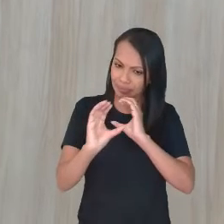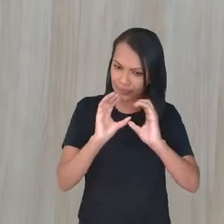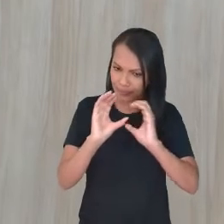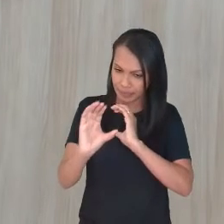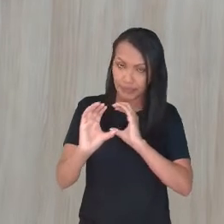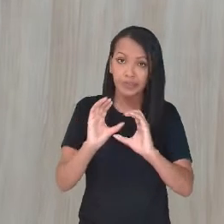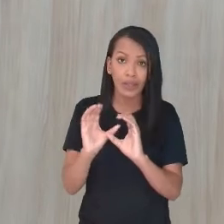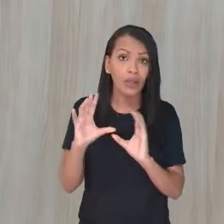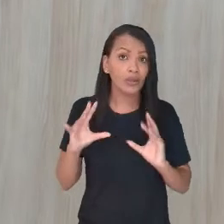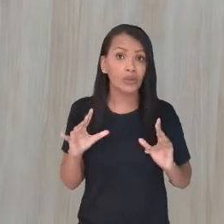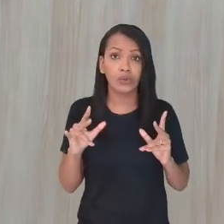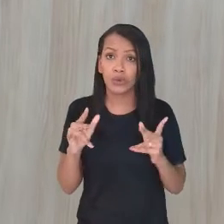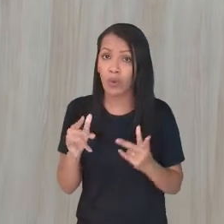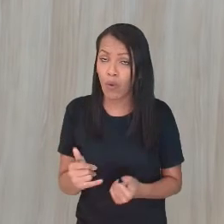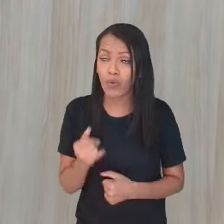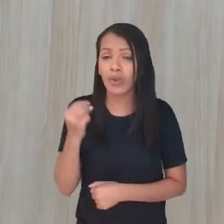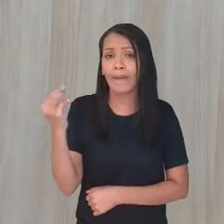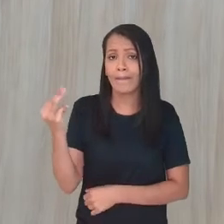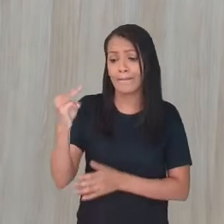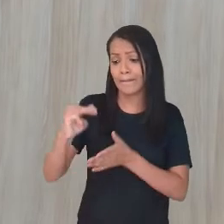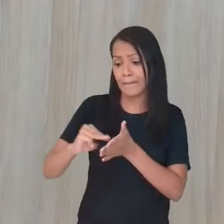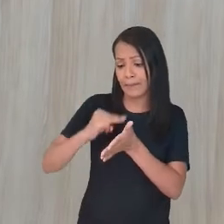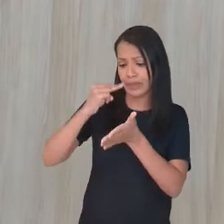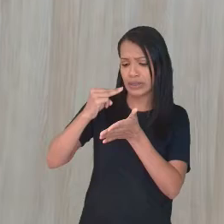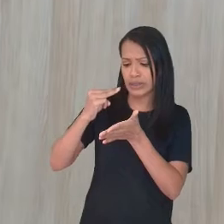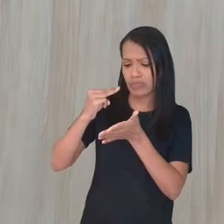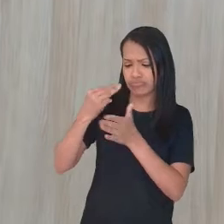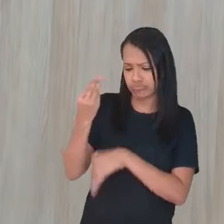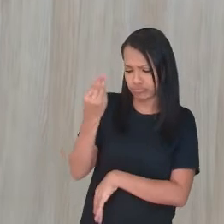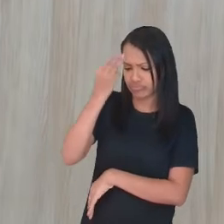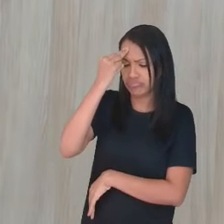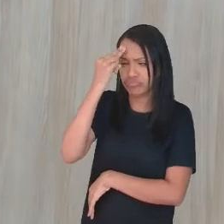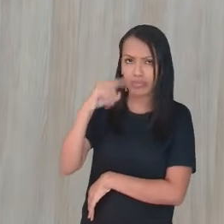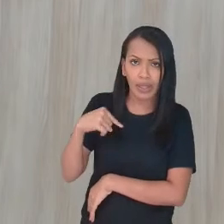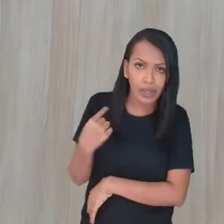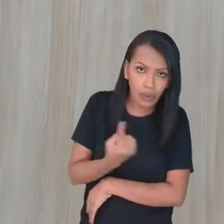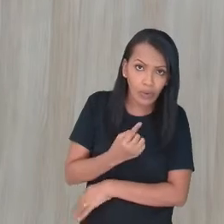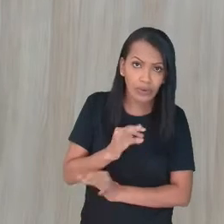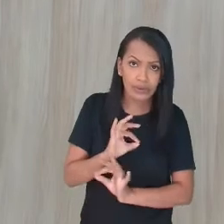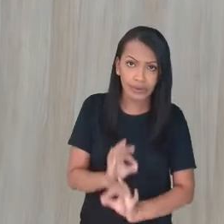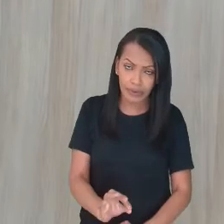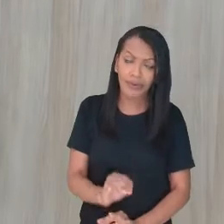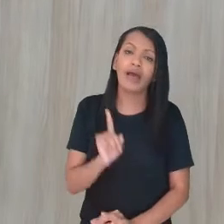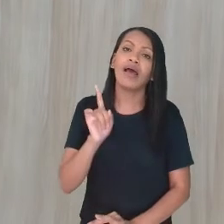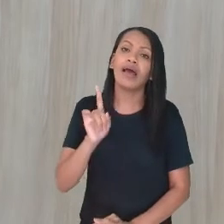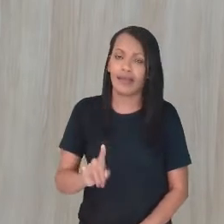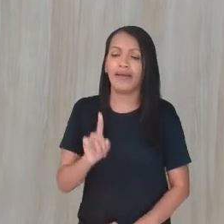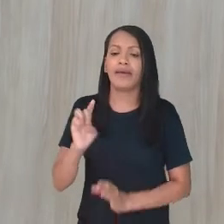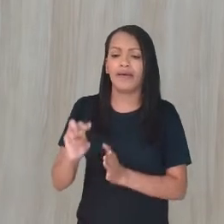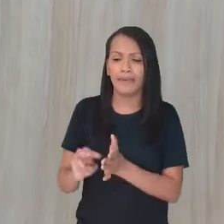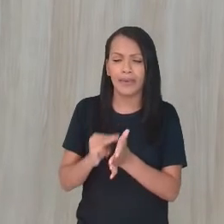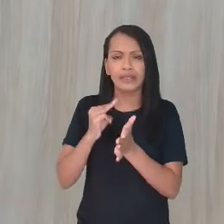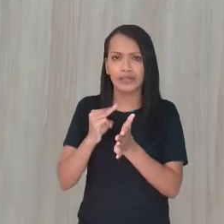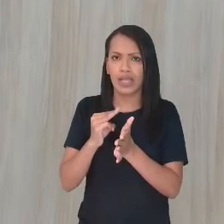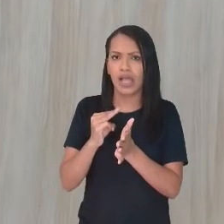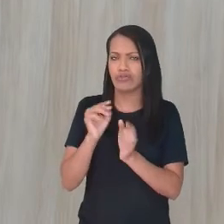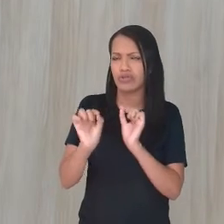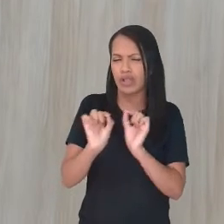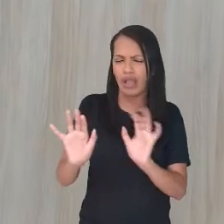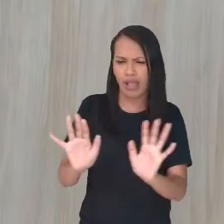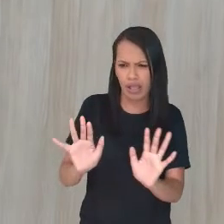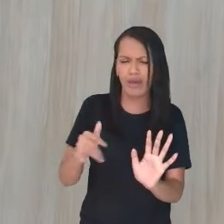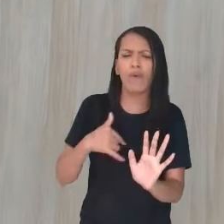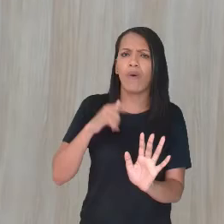E toda mensagem fica, de alguma forma, para a gente, certo? Então, é essa mensagem que eu quero passar para